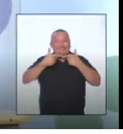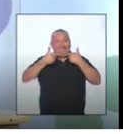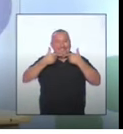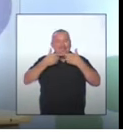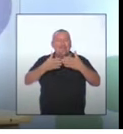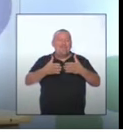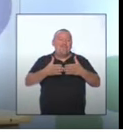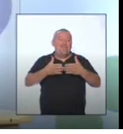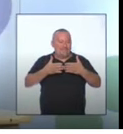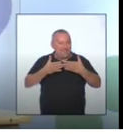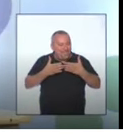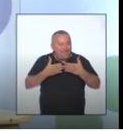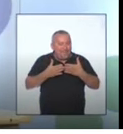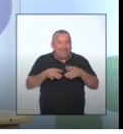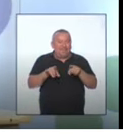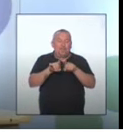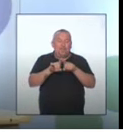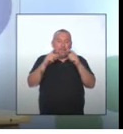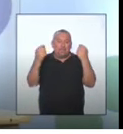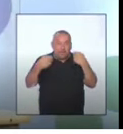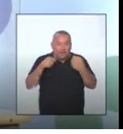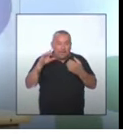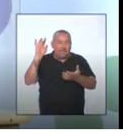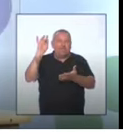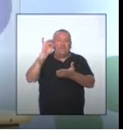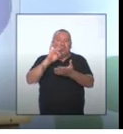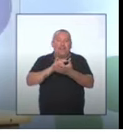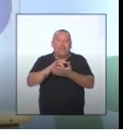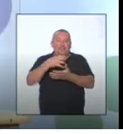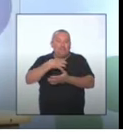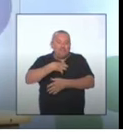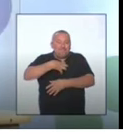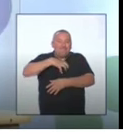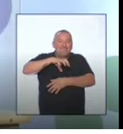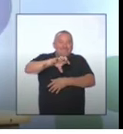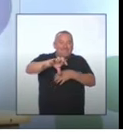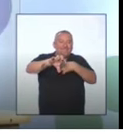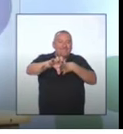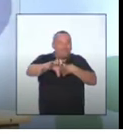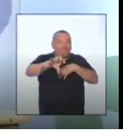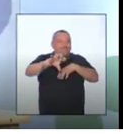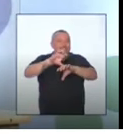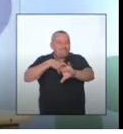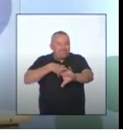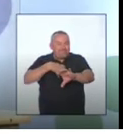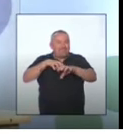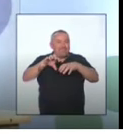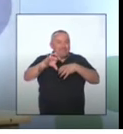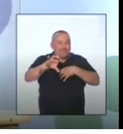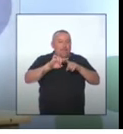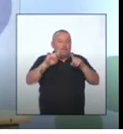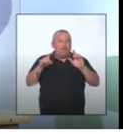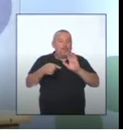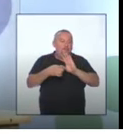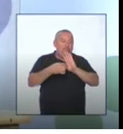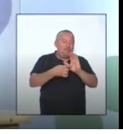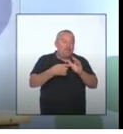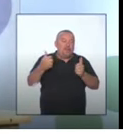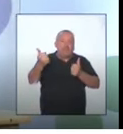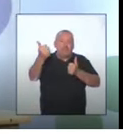Né? E precisamos disso mesmo, viu, Marcos? Precisamos promover essa empatia, trazer essa questão de se colocar no lugar